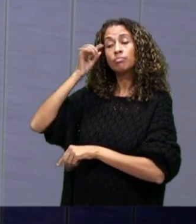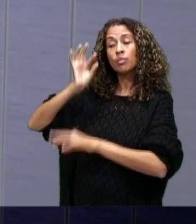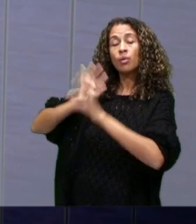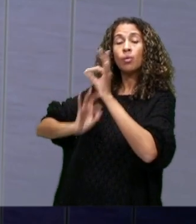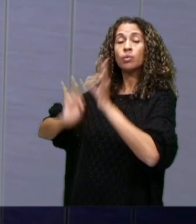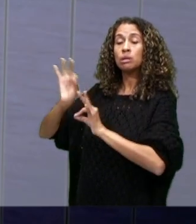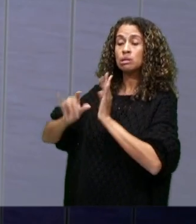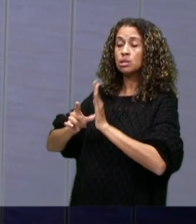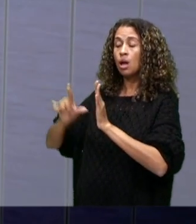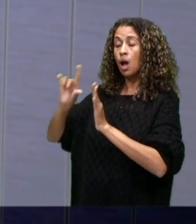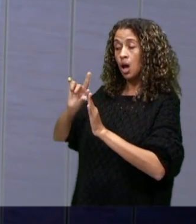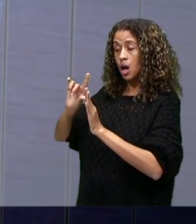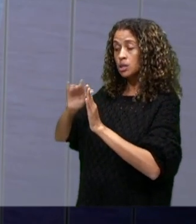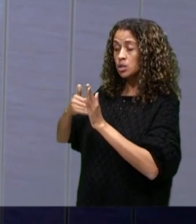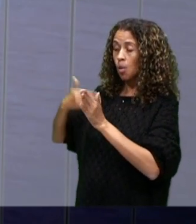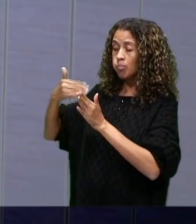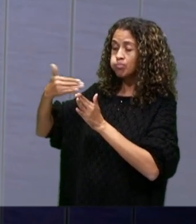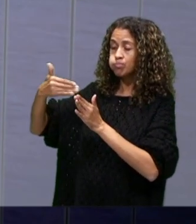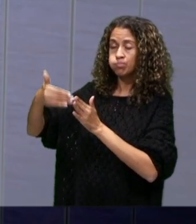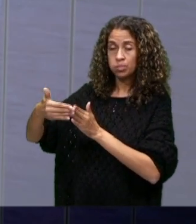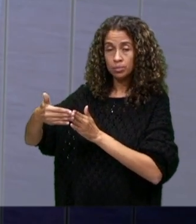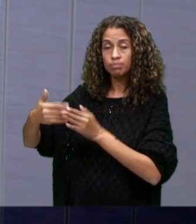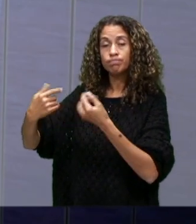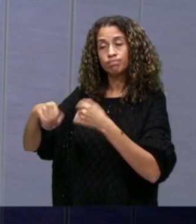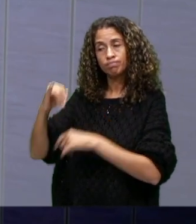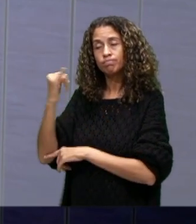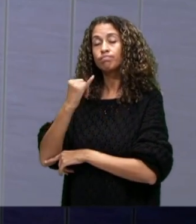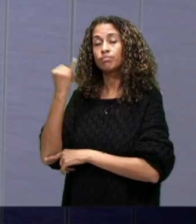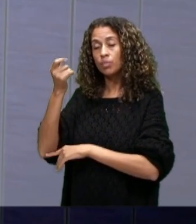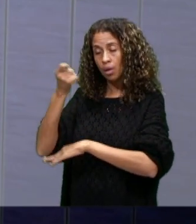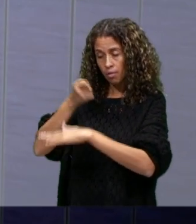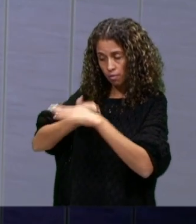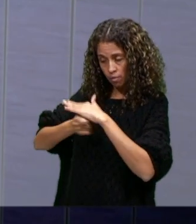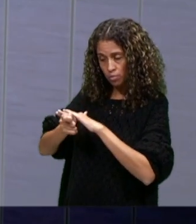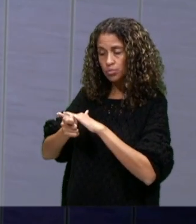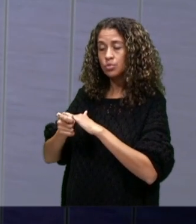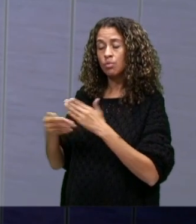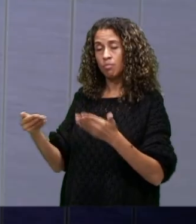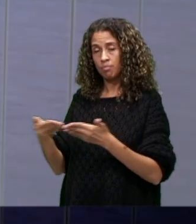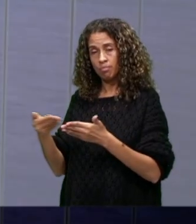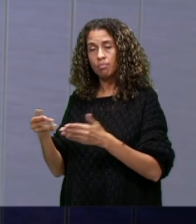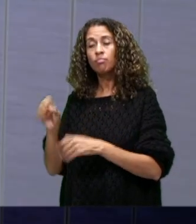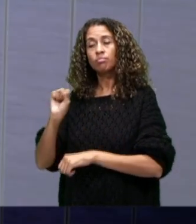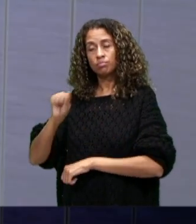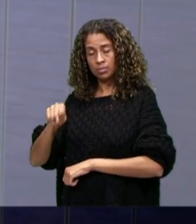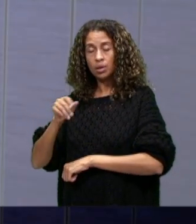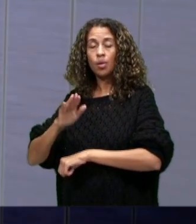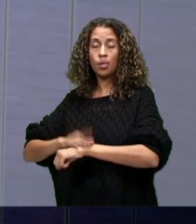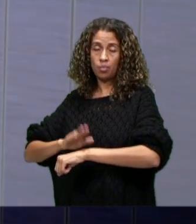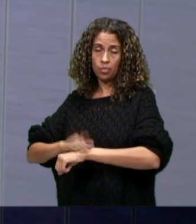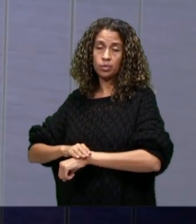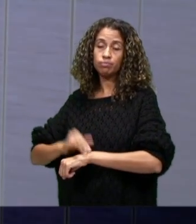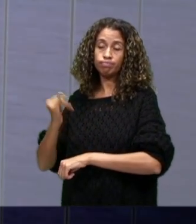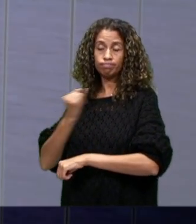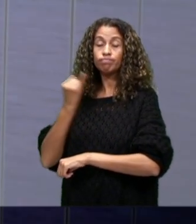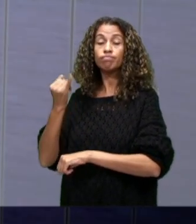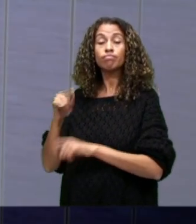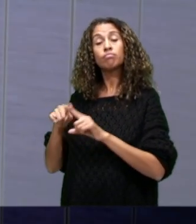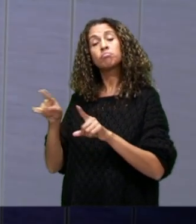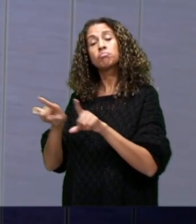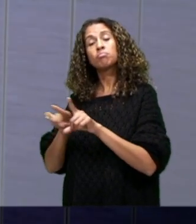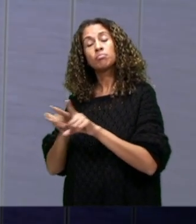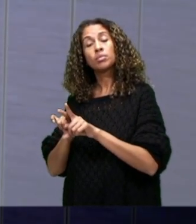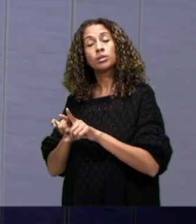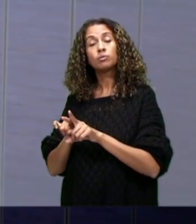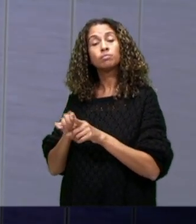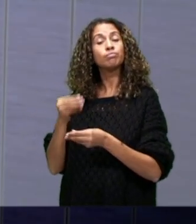planejamento a longo prazo. Então, é importante que haja esse investimento agora, nesse momento, mas que a gente pense como